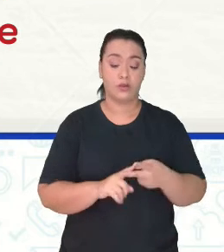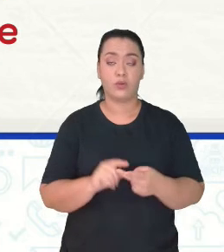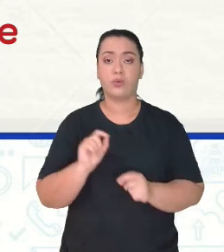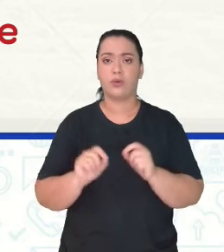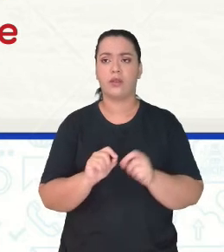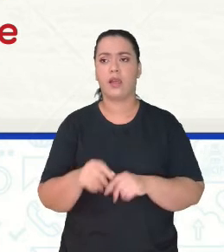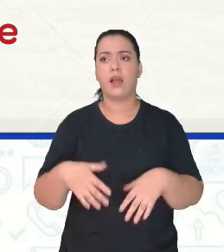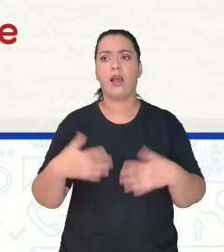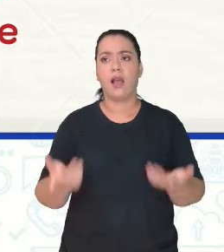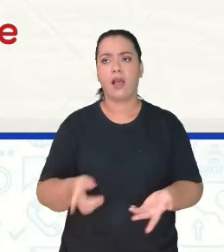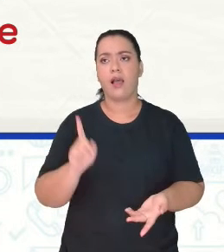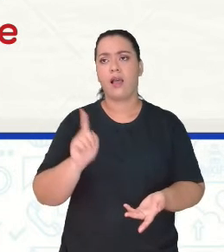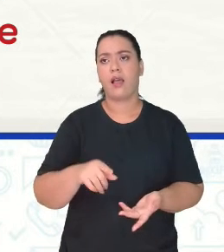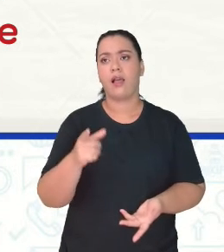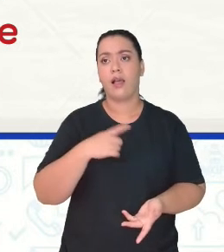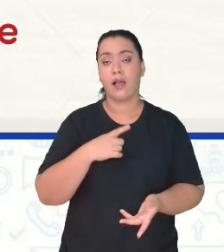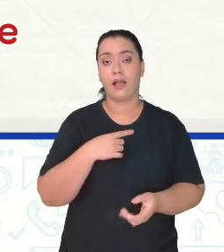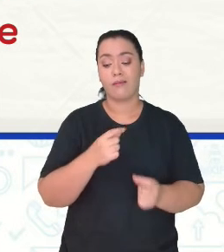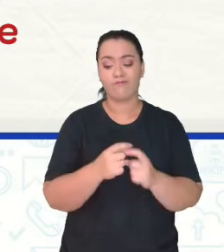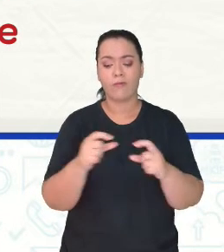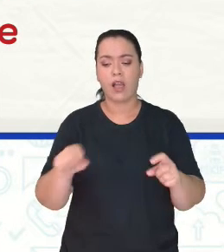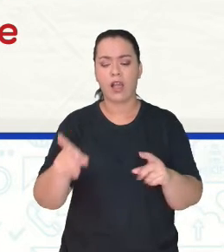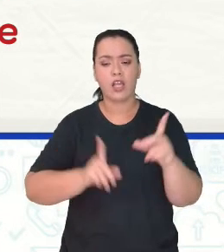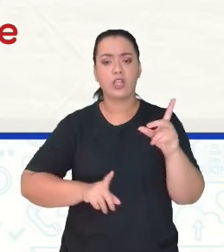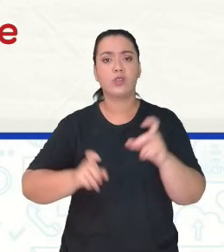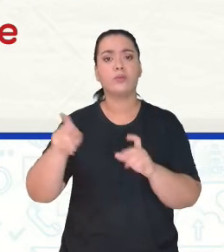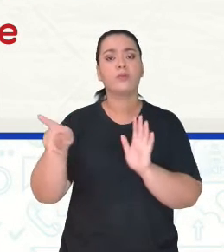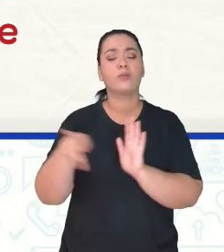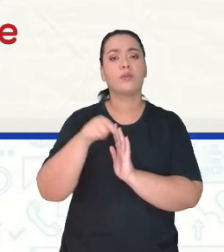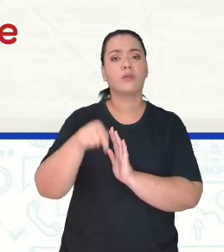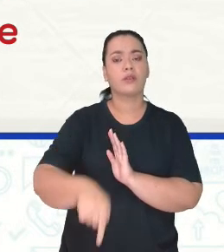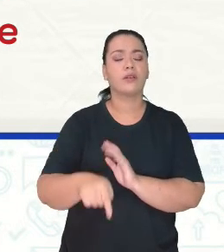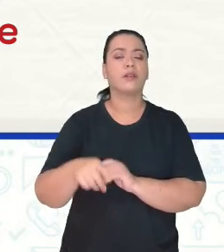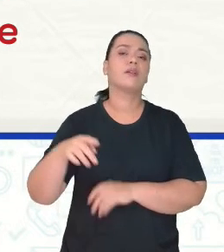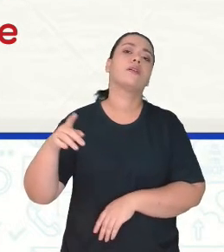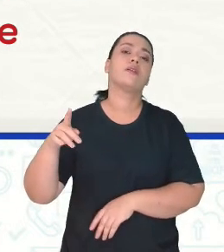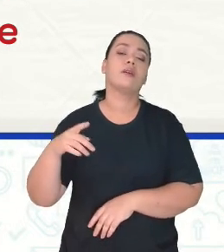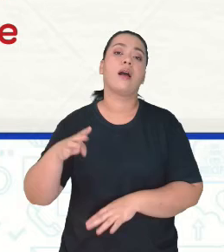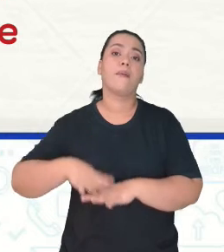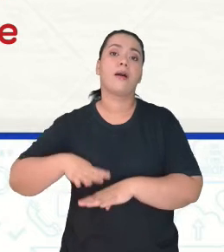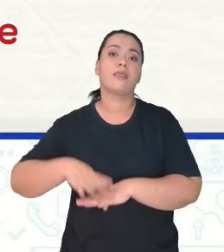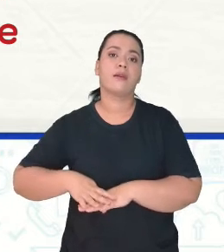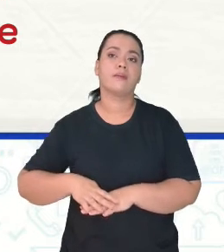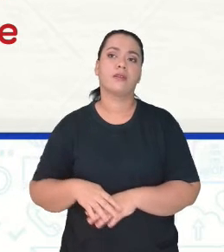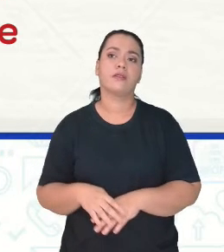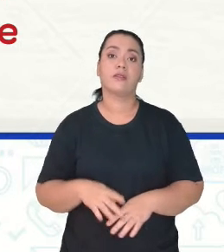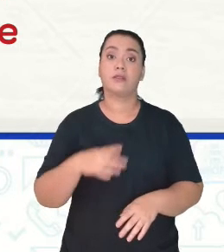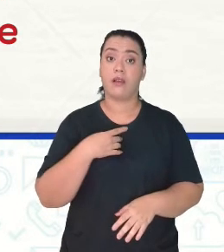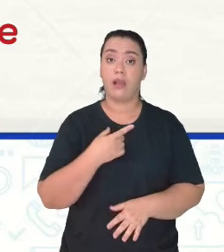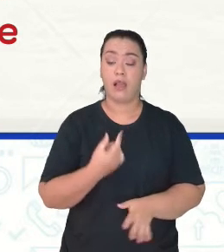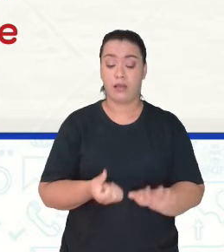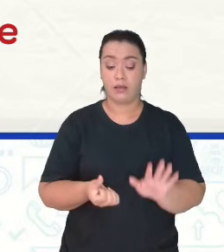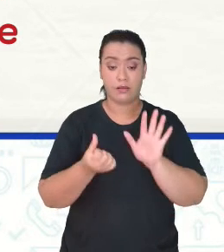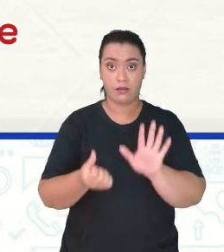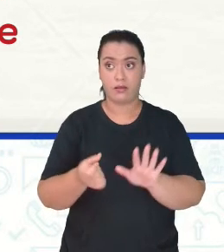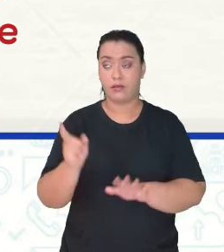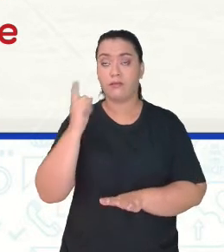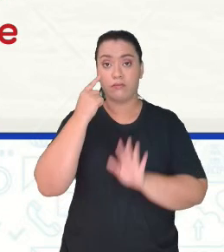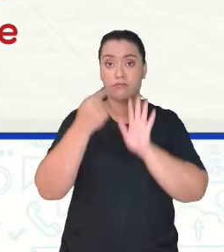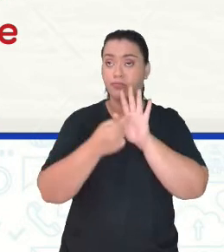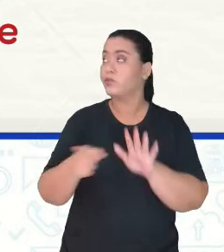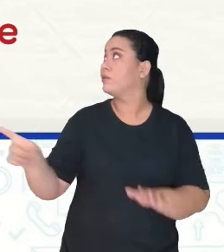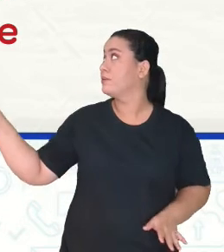as expressões que representam as operações. E aí eu coloquei 6 expressões aí para vocês,